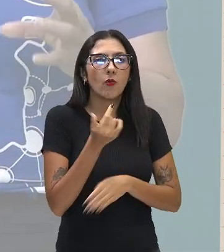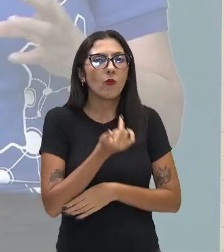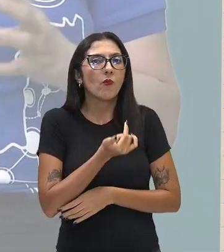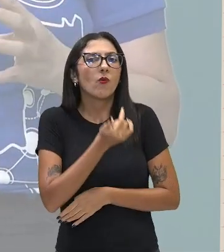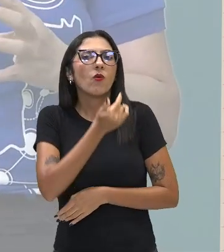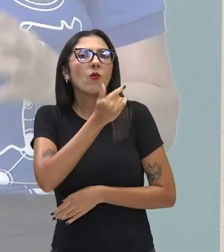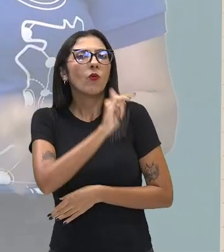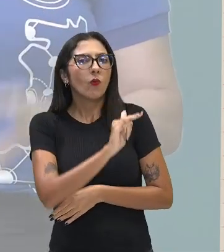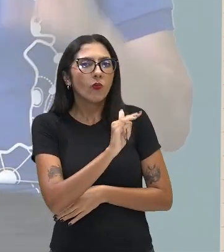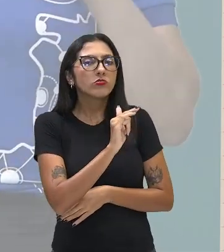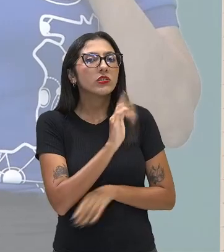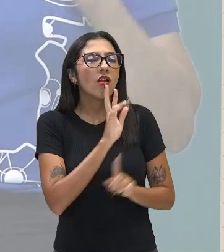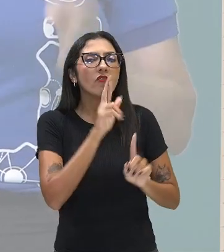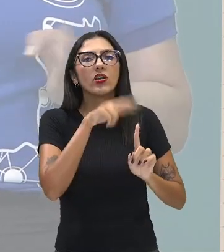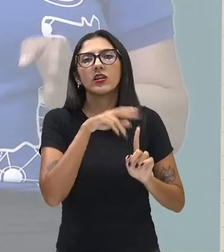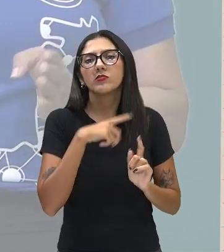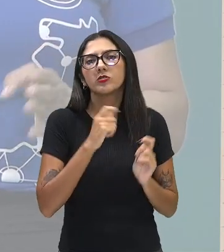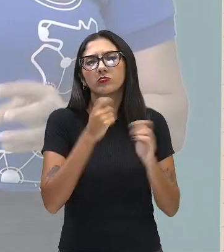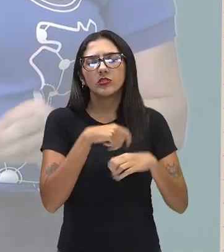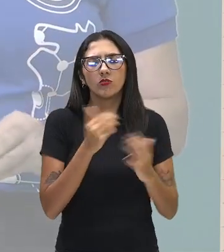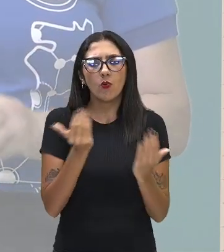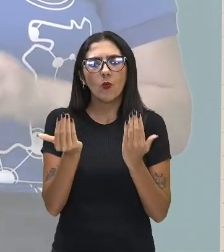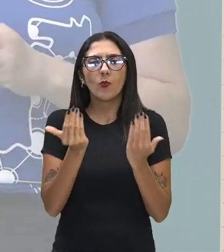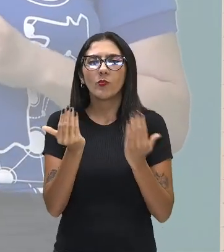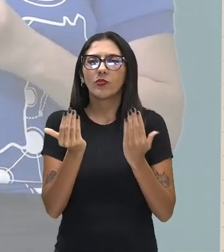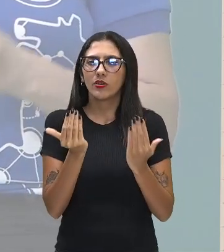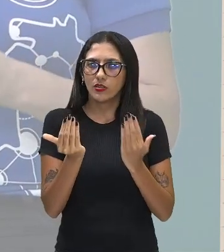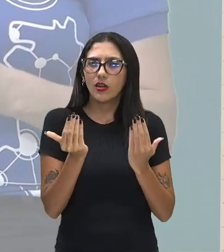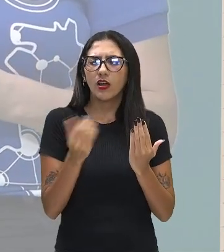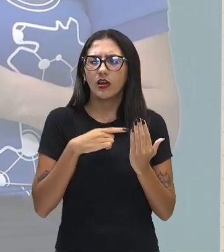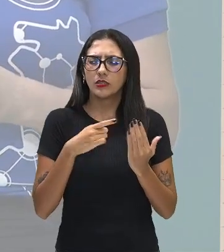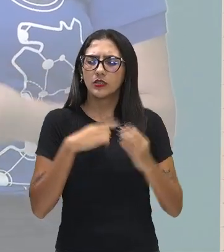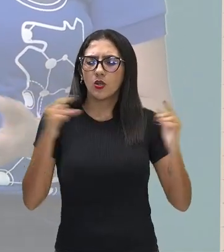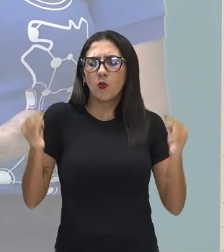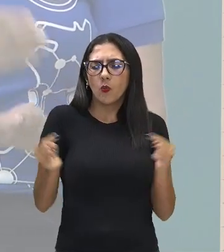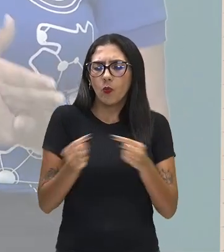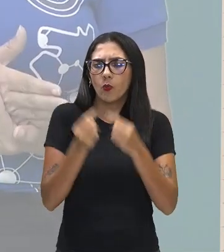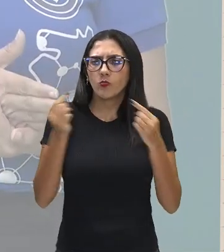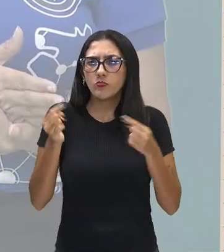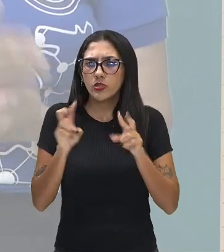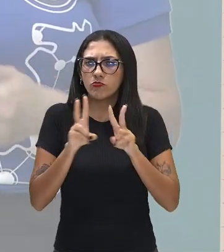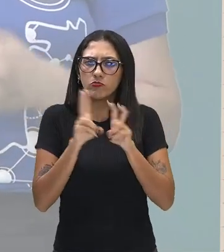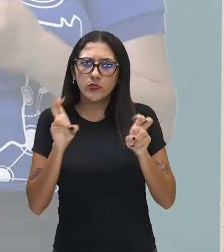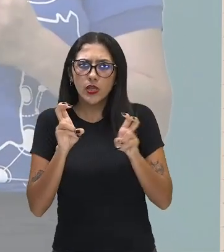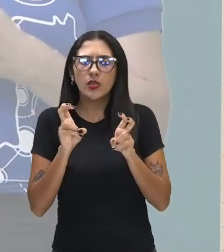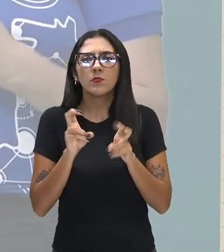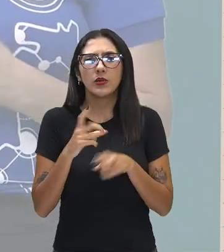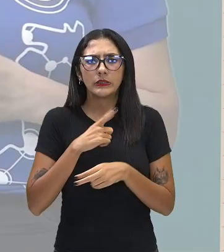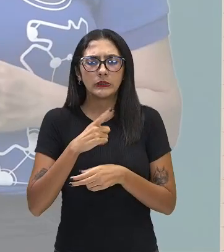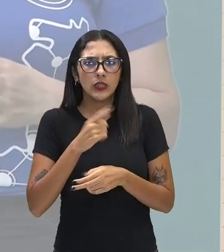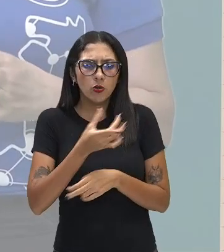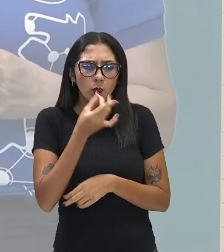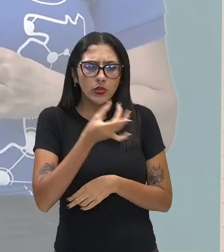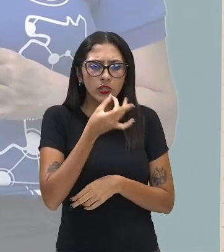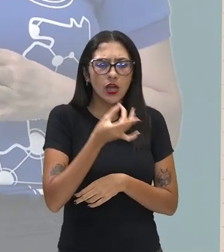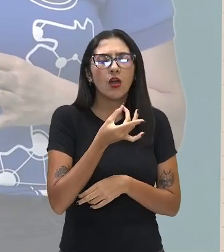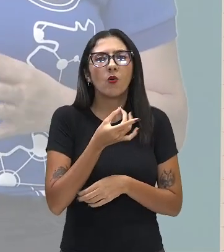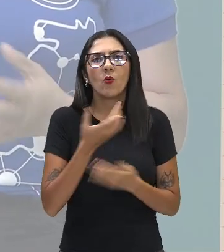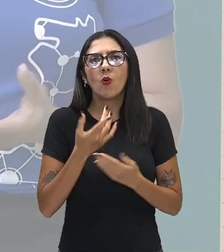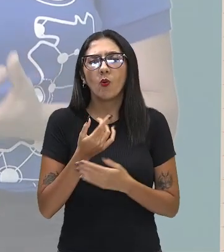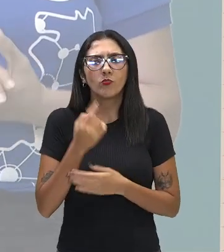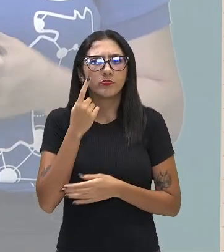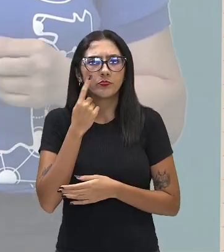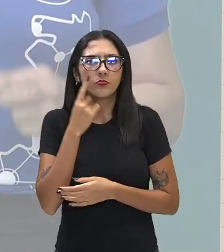você avaliar, né? Está falando do mesmo assunto? Está fugindo da realidade desse? Eu vou procurar um terceiro,